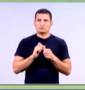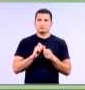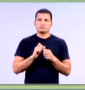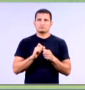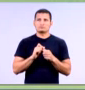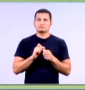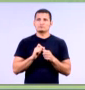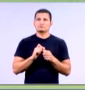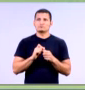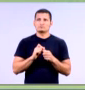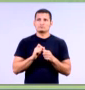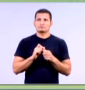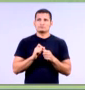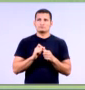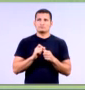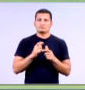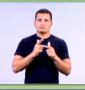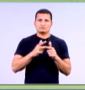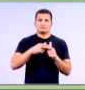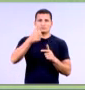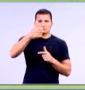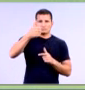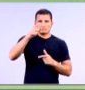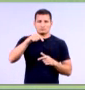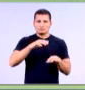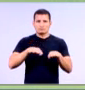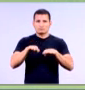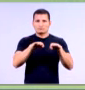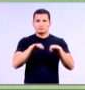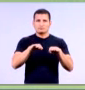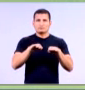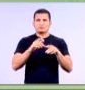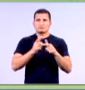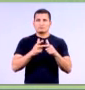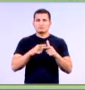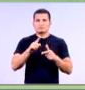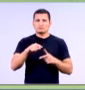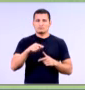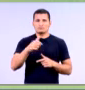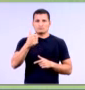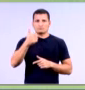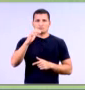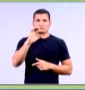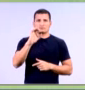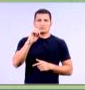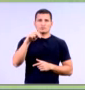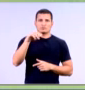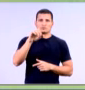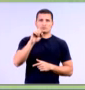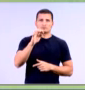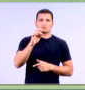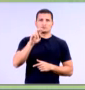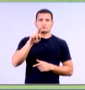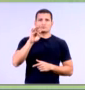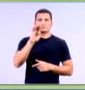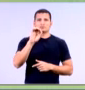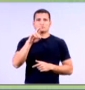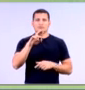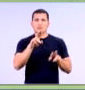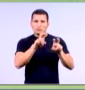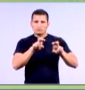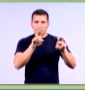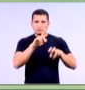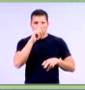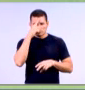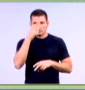Personalizado, tá? Por que o primeiro é o padrão? É o primeiro que basicamente o compilador cria. Ele inicializa